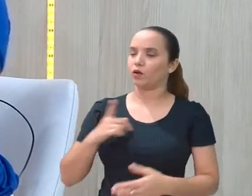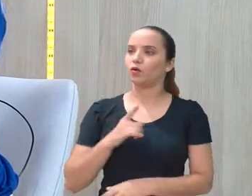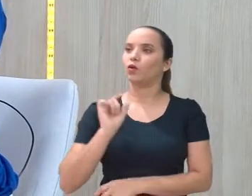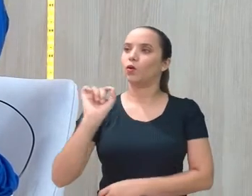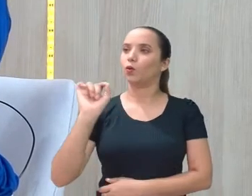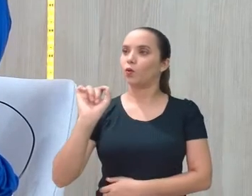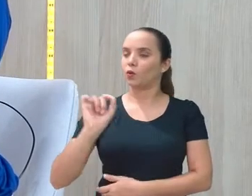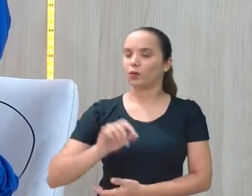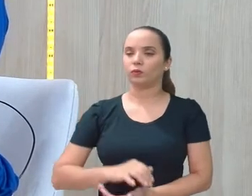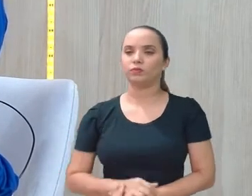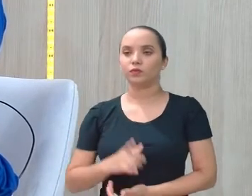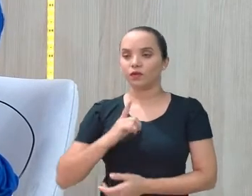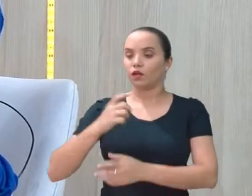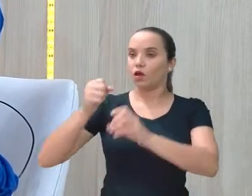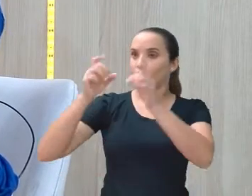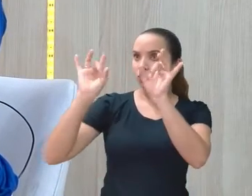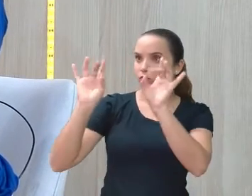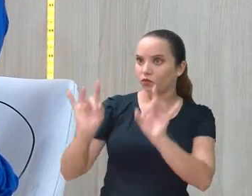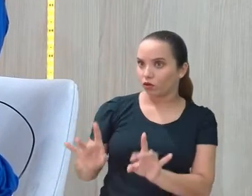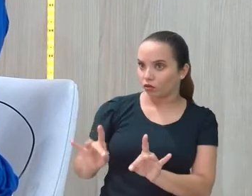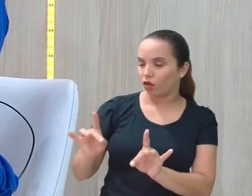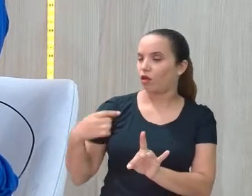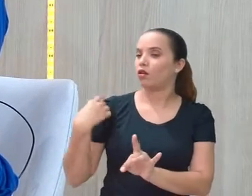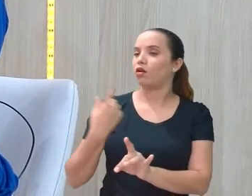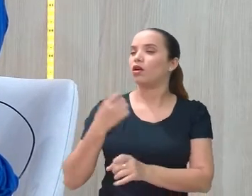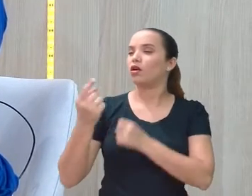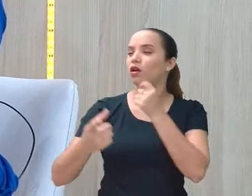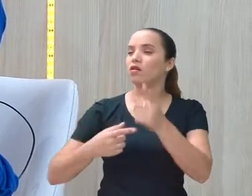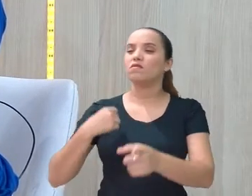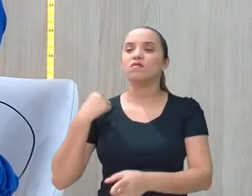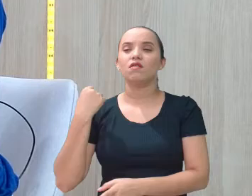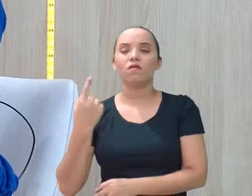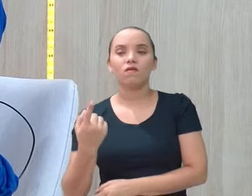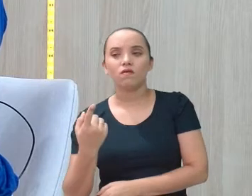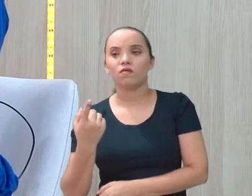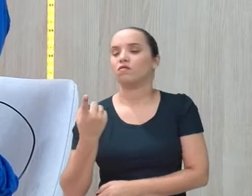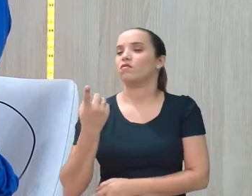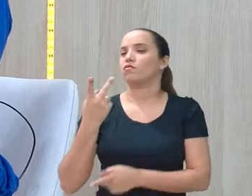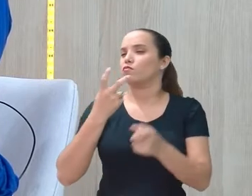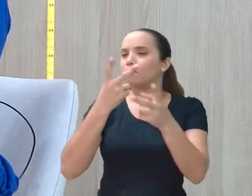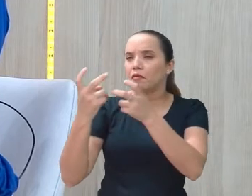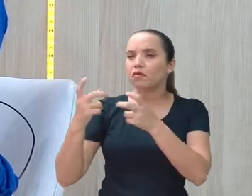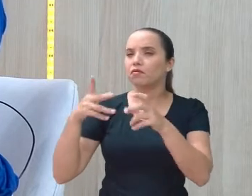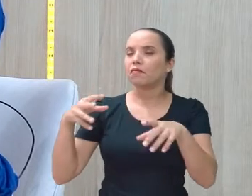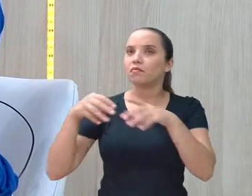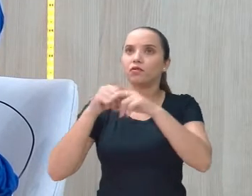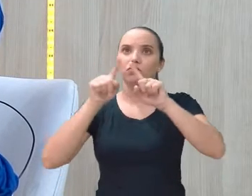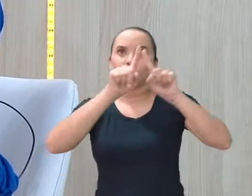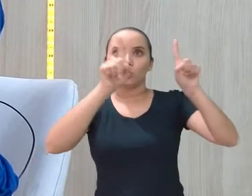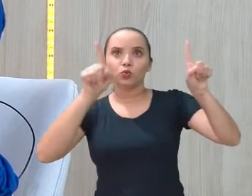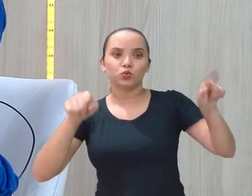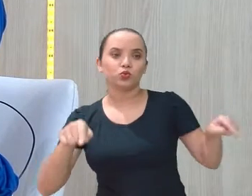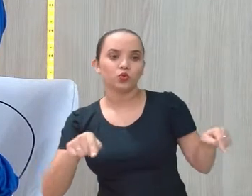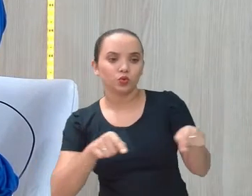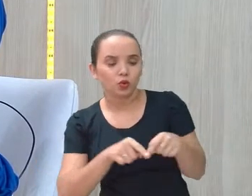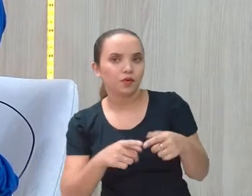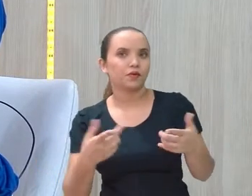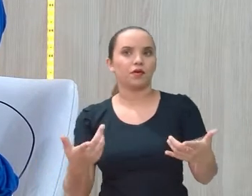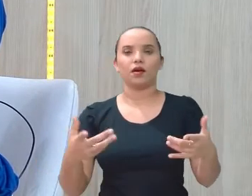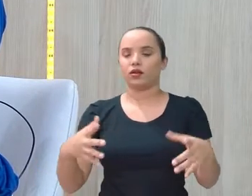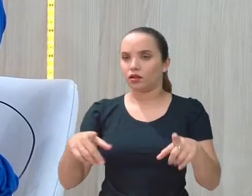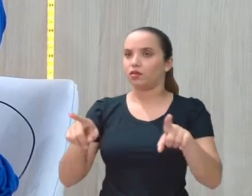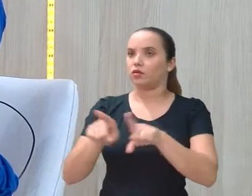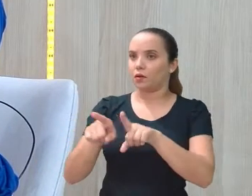seguinte, tem um detalhe que às vezes a gente vê nos quadros, às vezes em